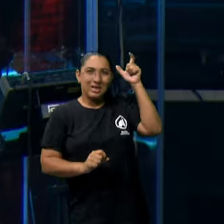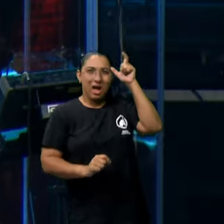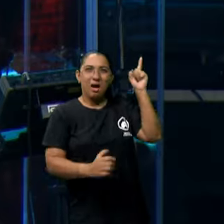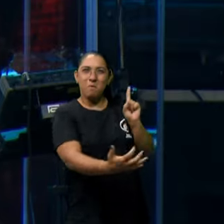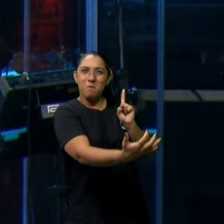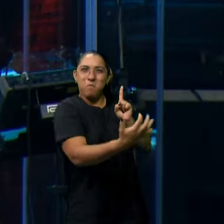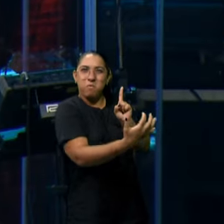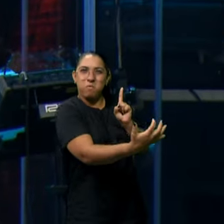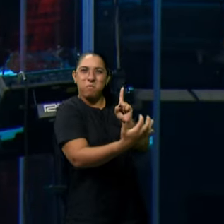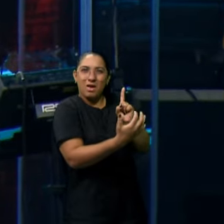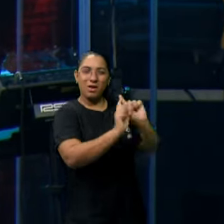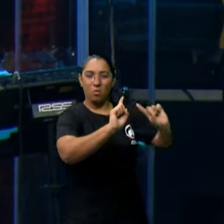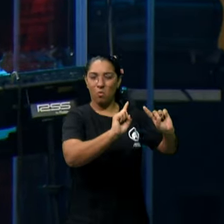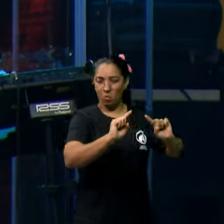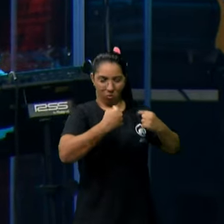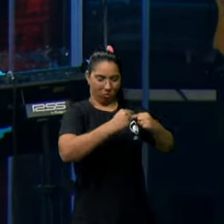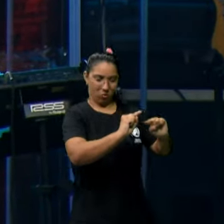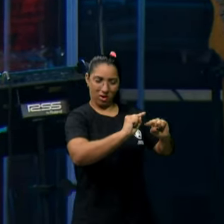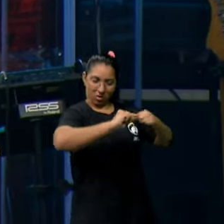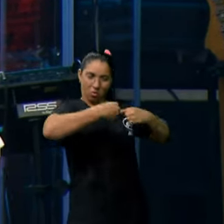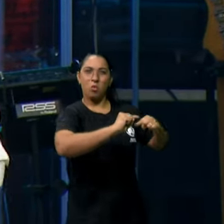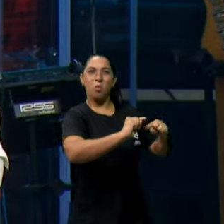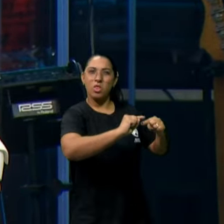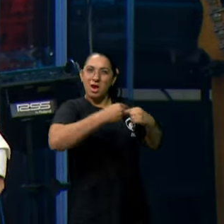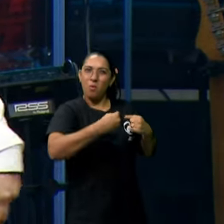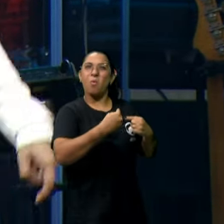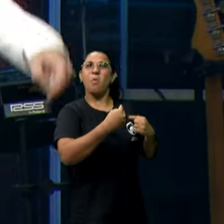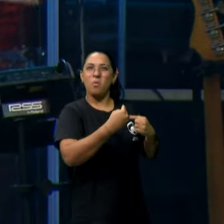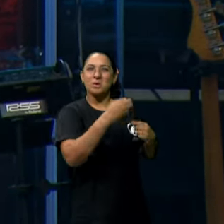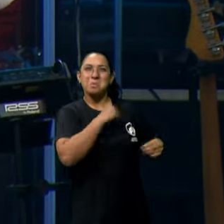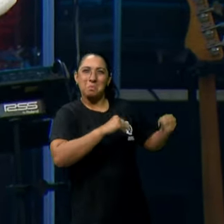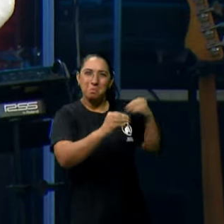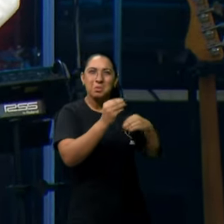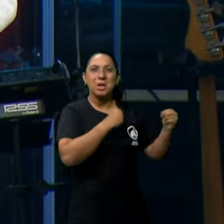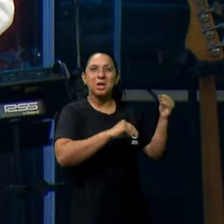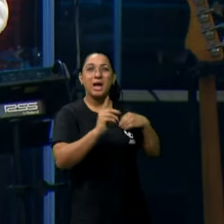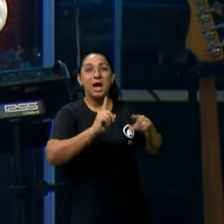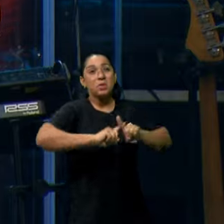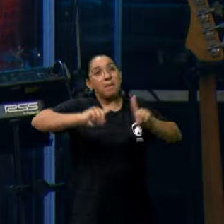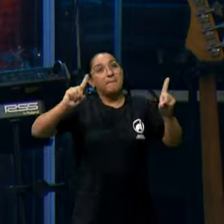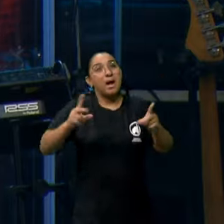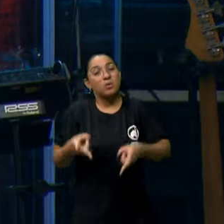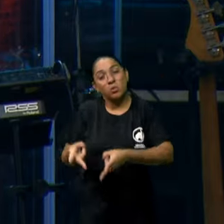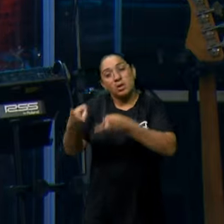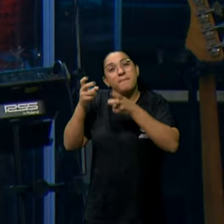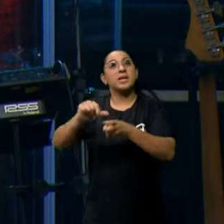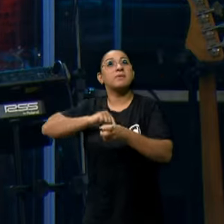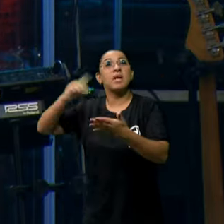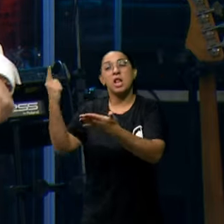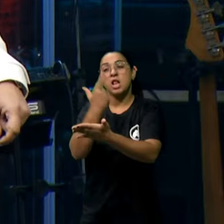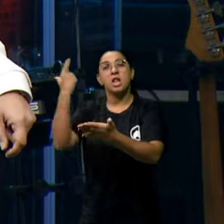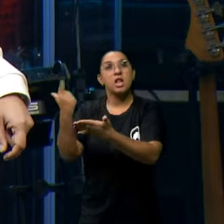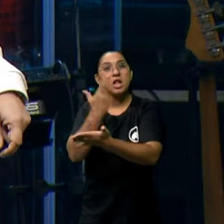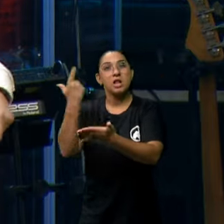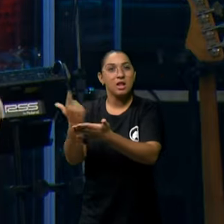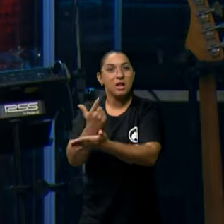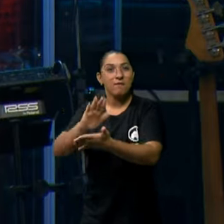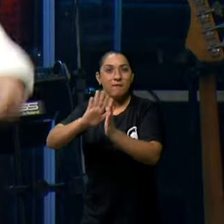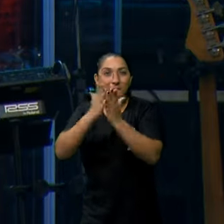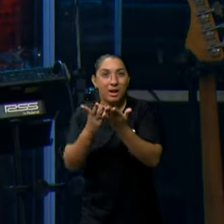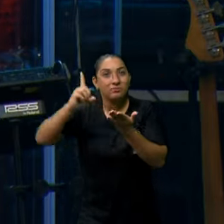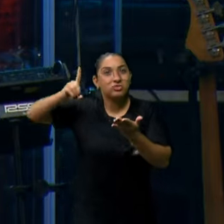seus argumentos quando vem com a sua legalidade quando ele olha o meu livro verá quem não existe nada